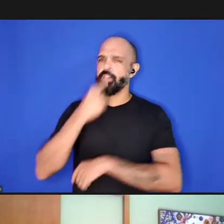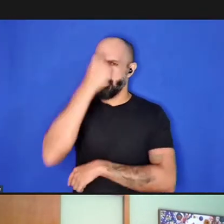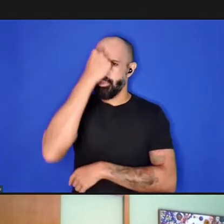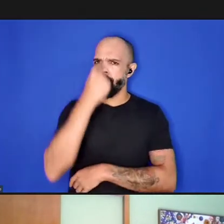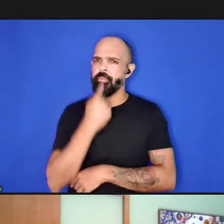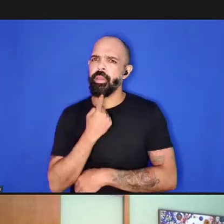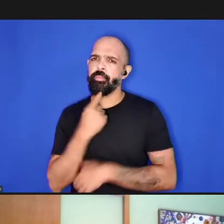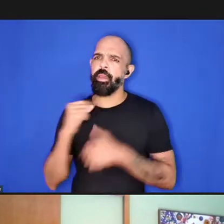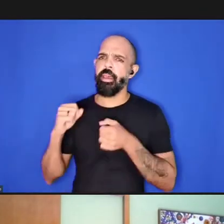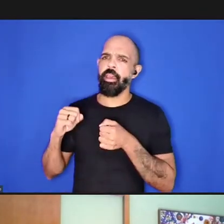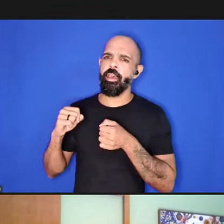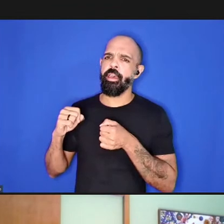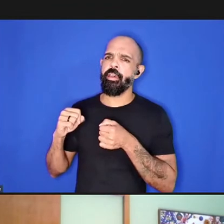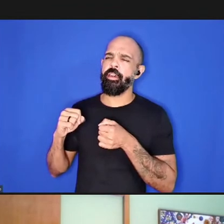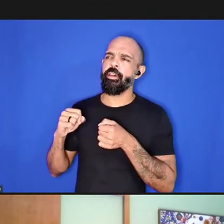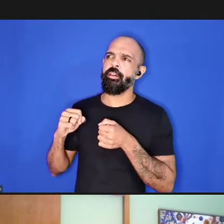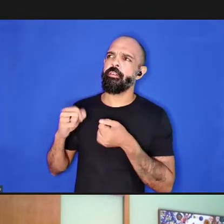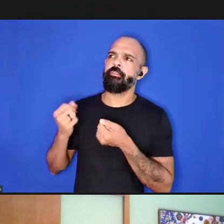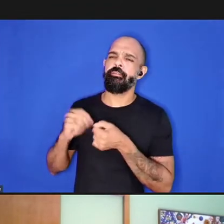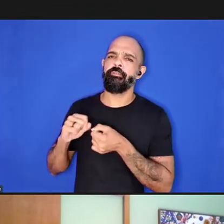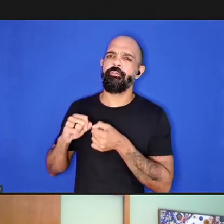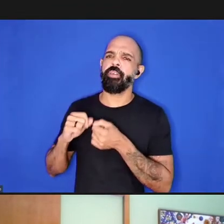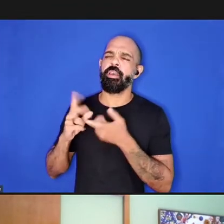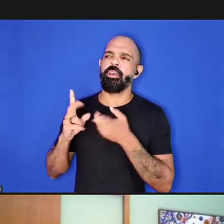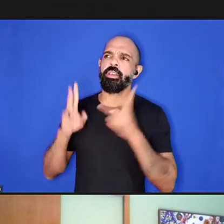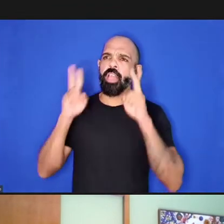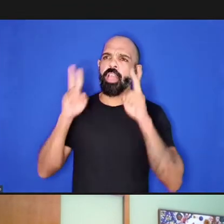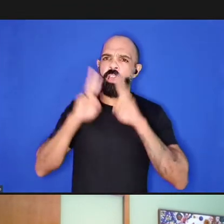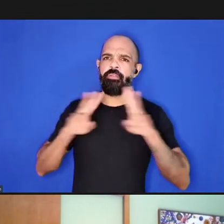para fazer visualizações retrospecto.